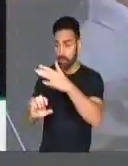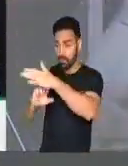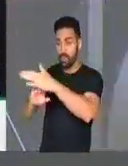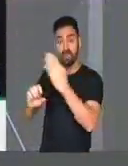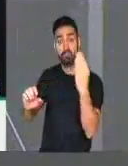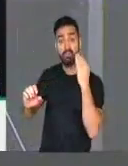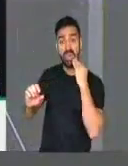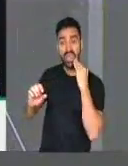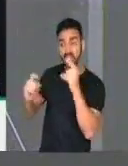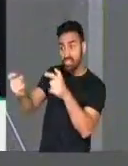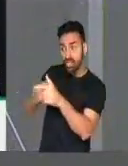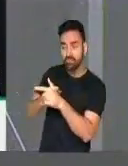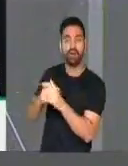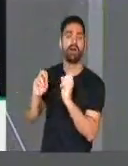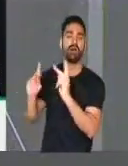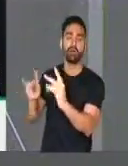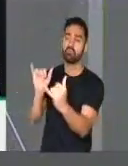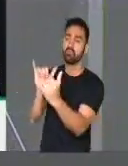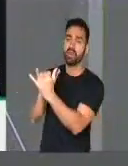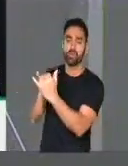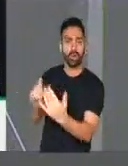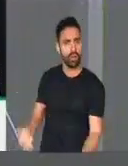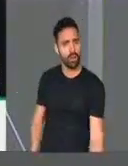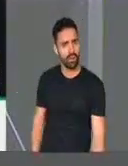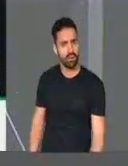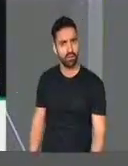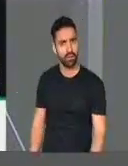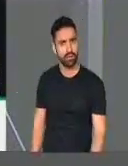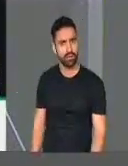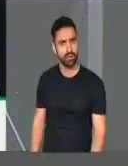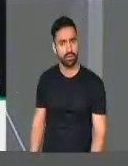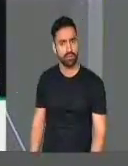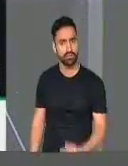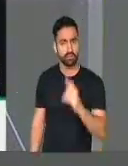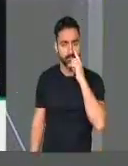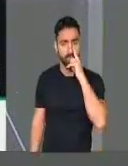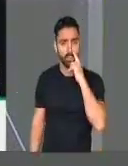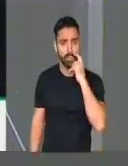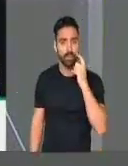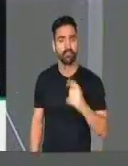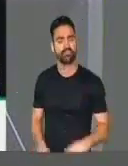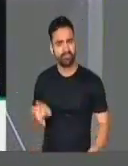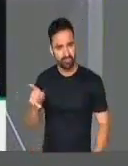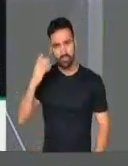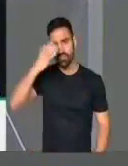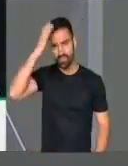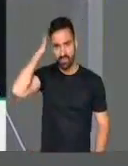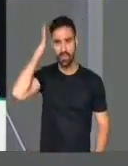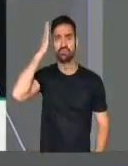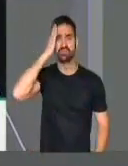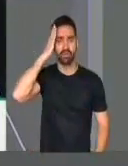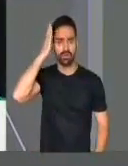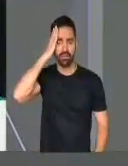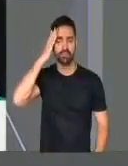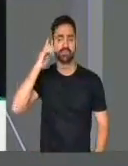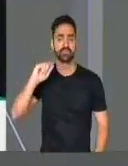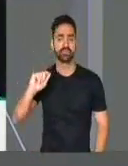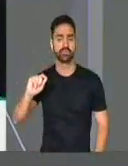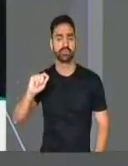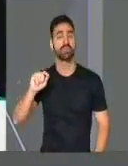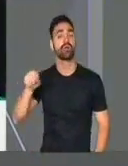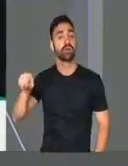de reais desses empresários, mas ele sabe perfeitamente de que ele